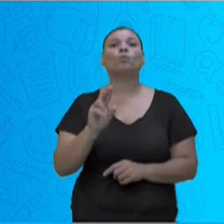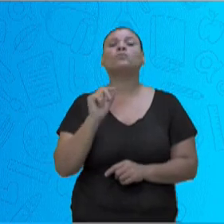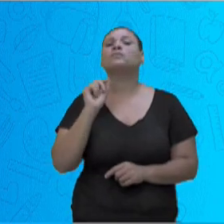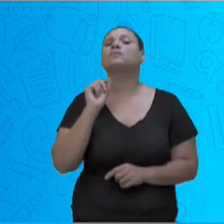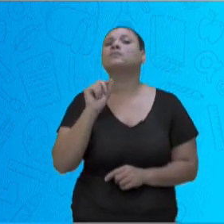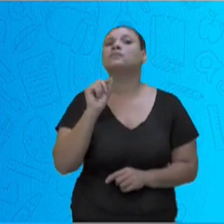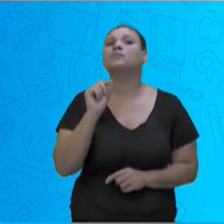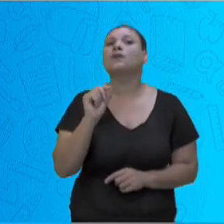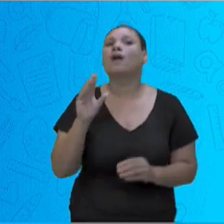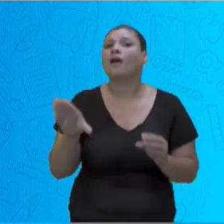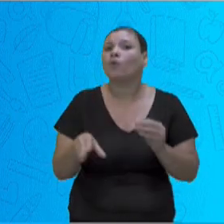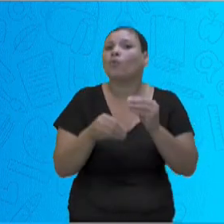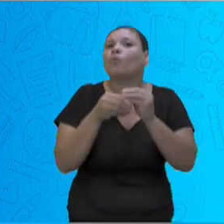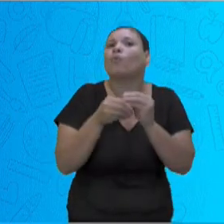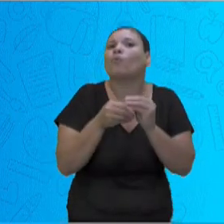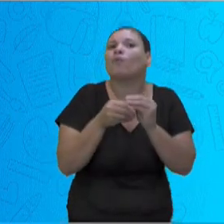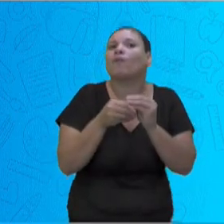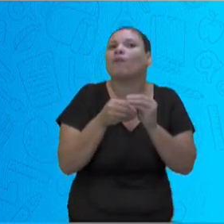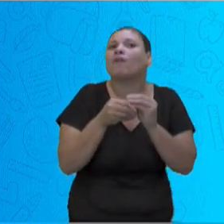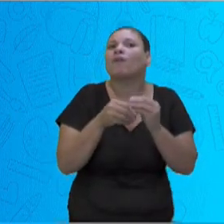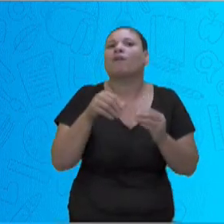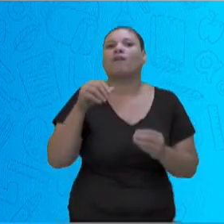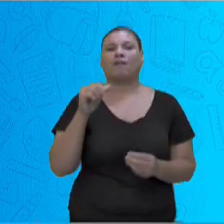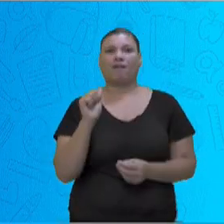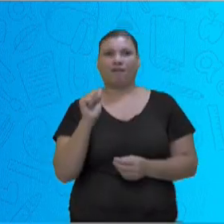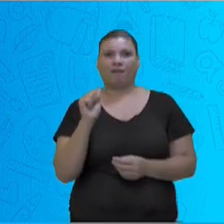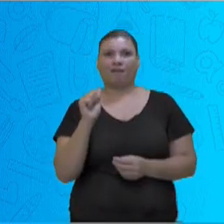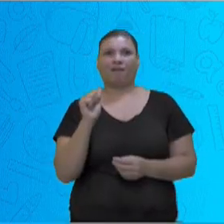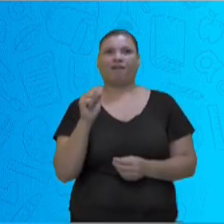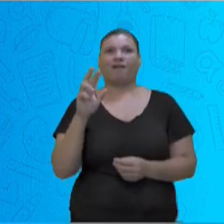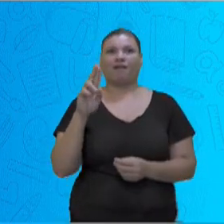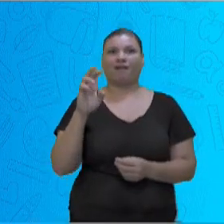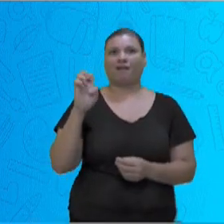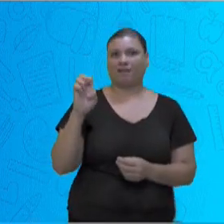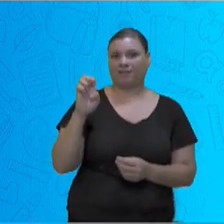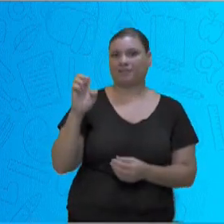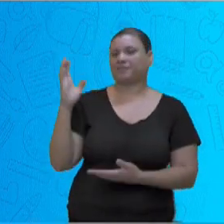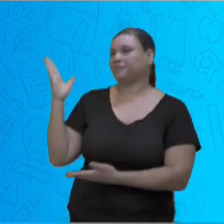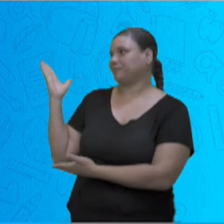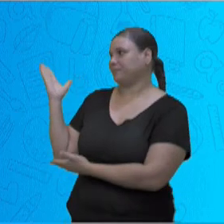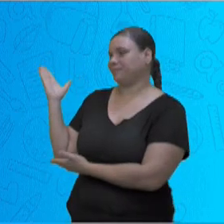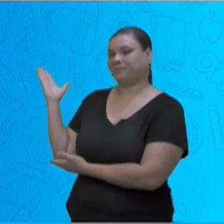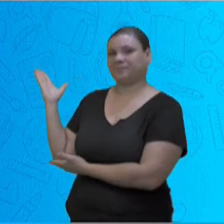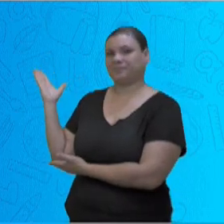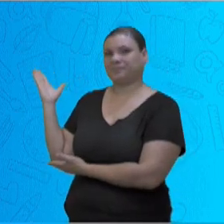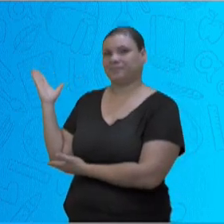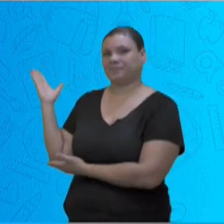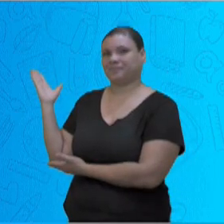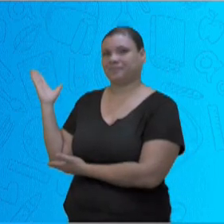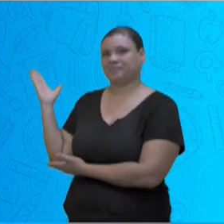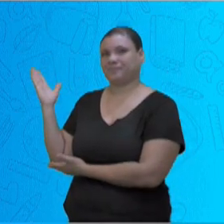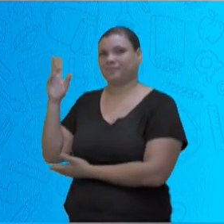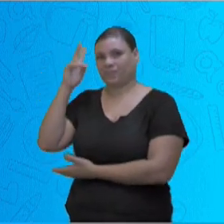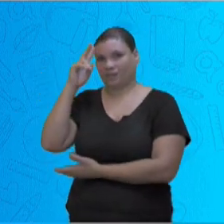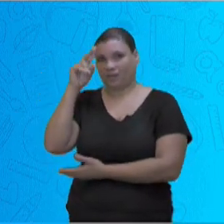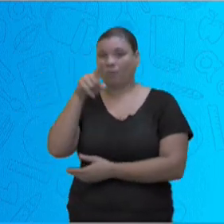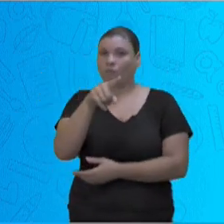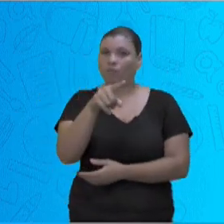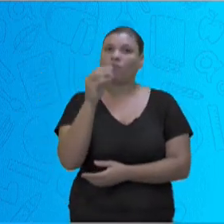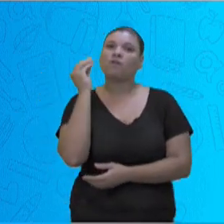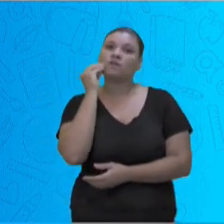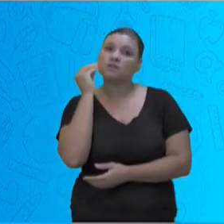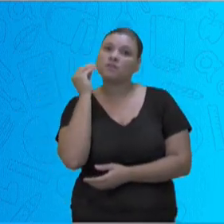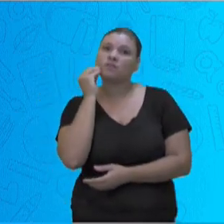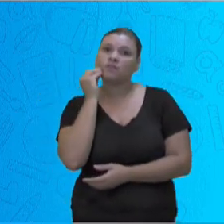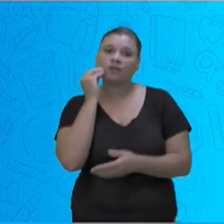you are a nice boy. Você é um bom garoto. Todas essas